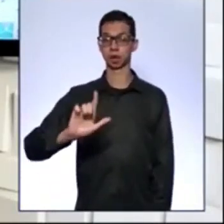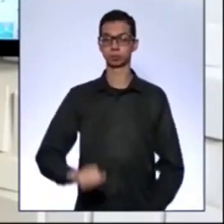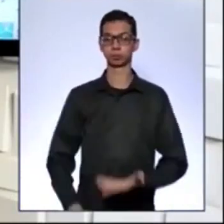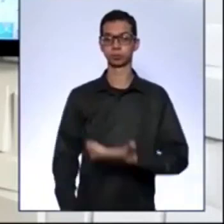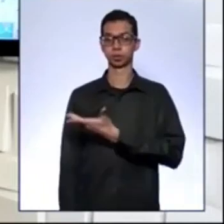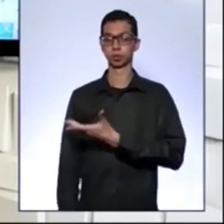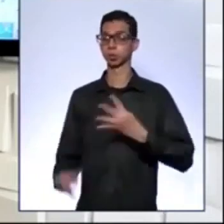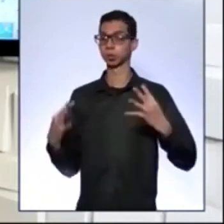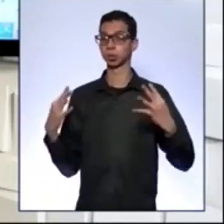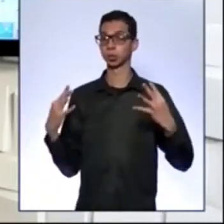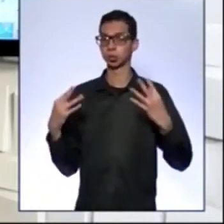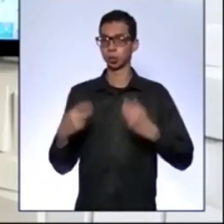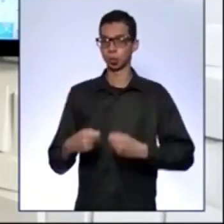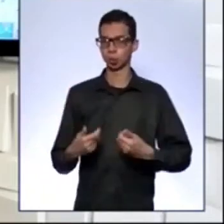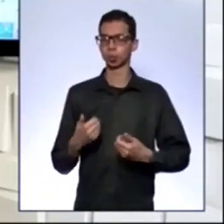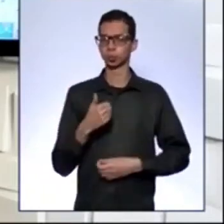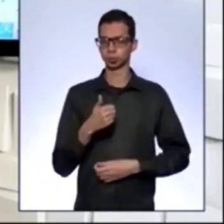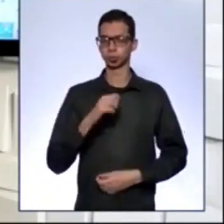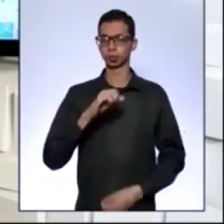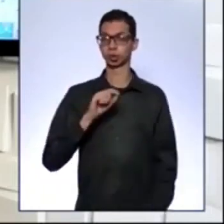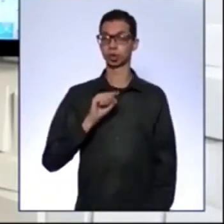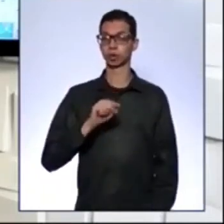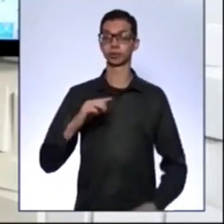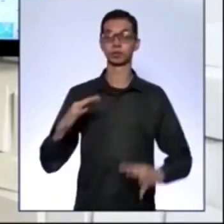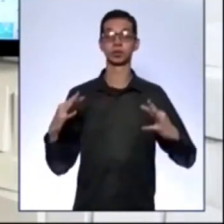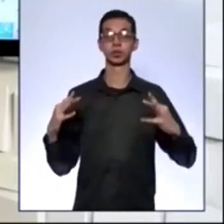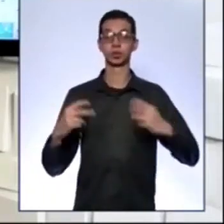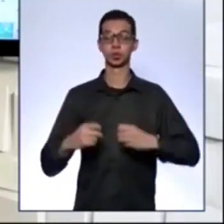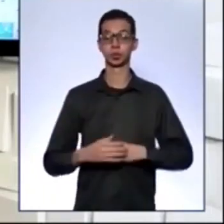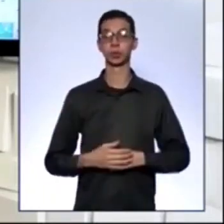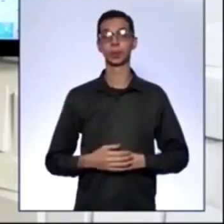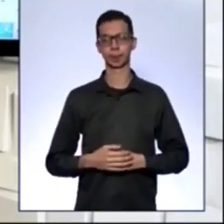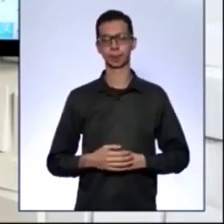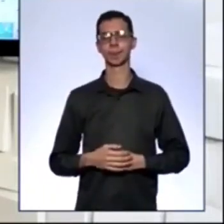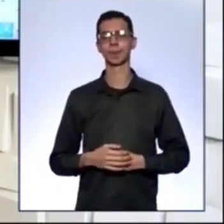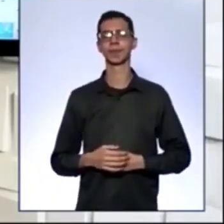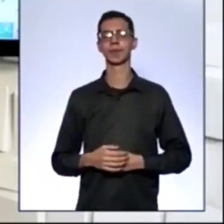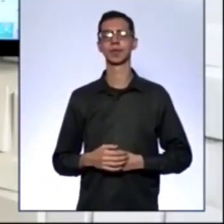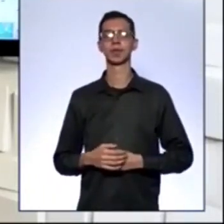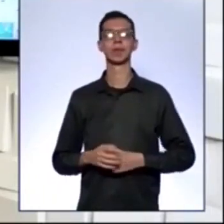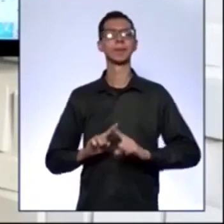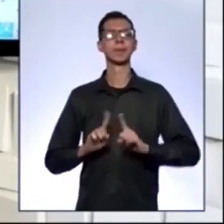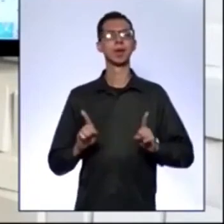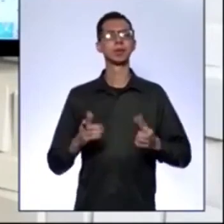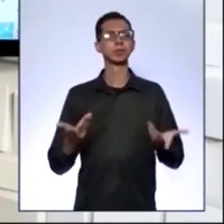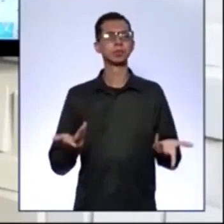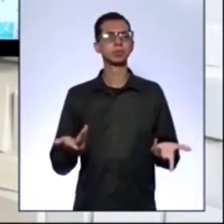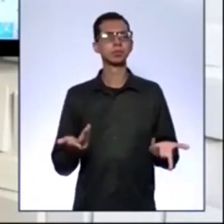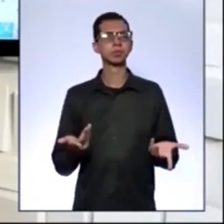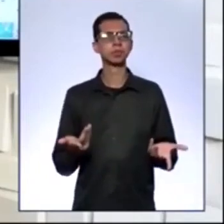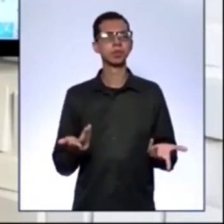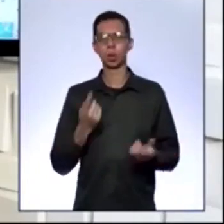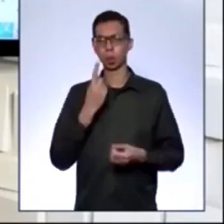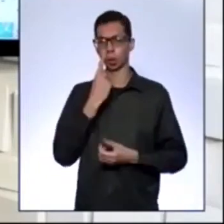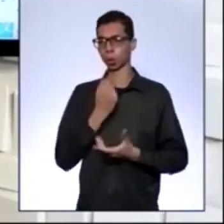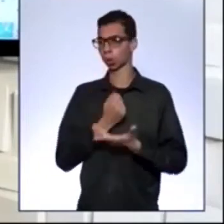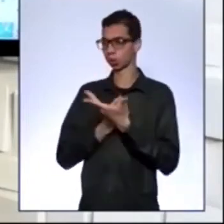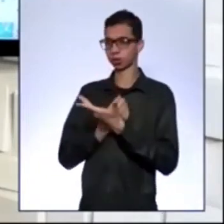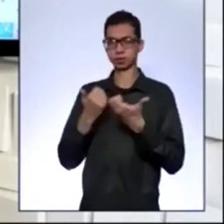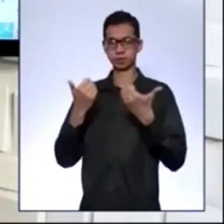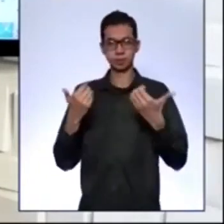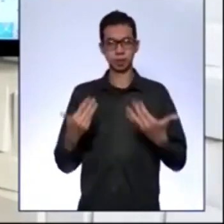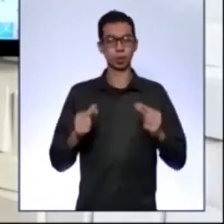aqui é o total Esse é o total é esse apareciam mas o Danielzinho Ele tá dizendo ali ó